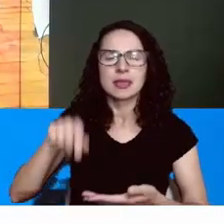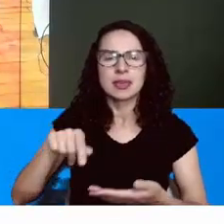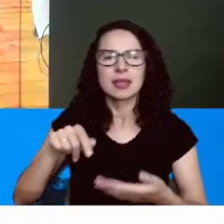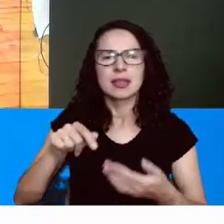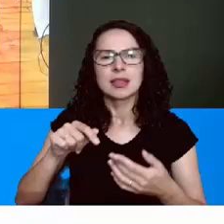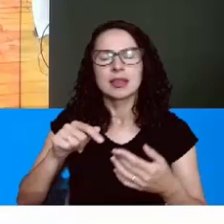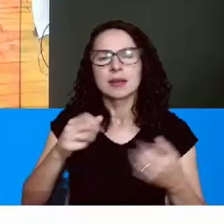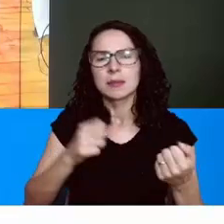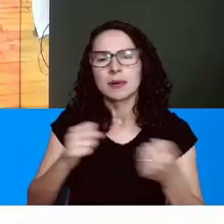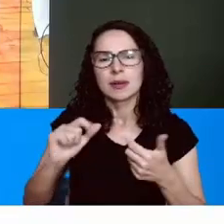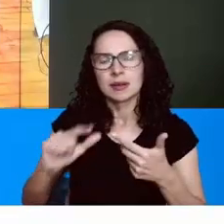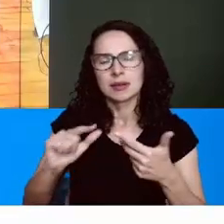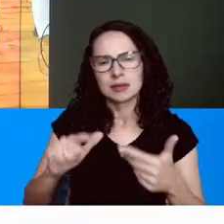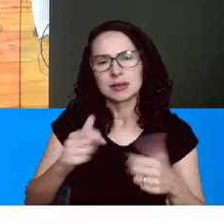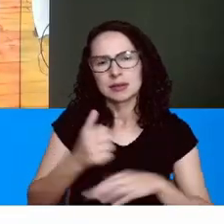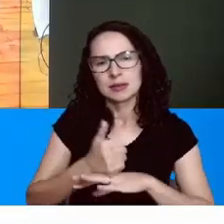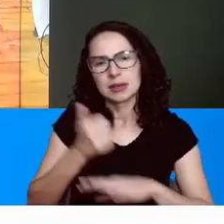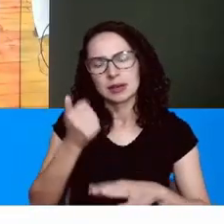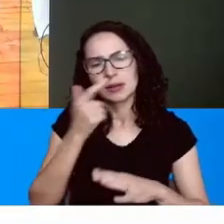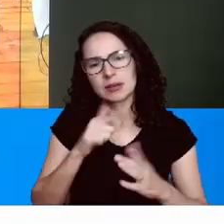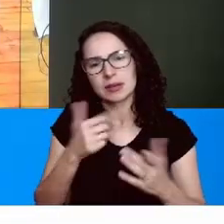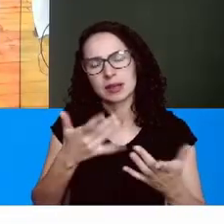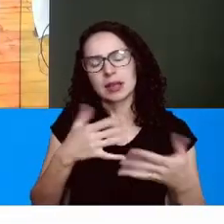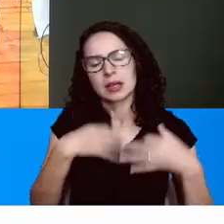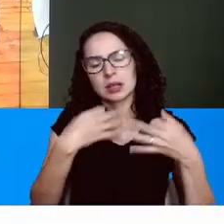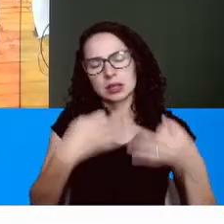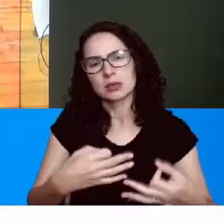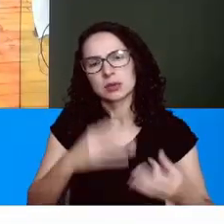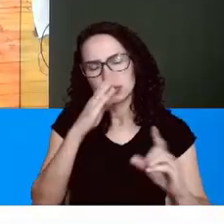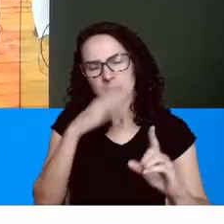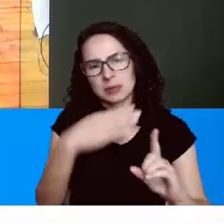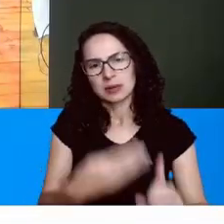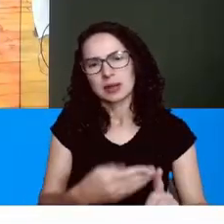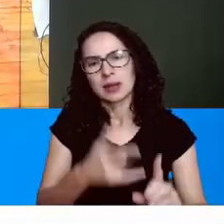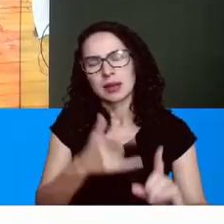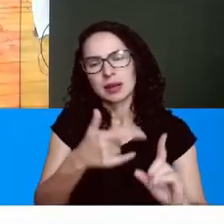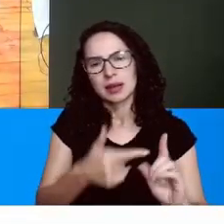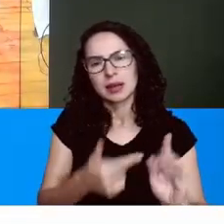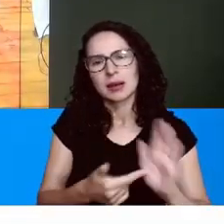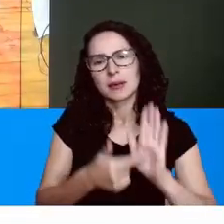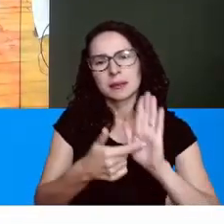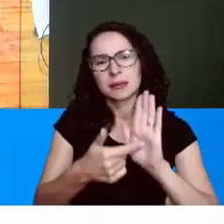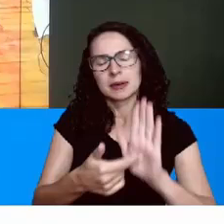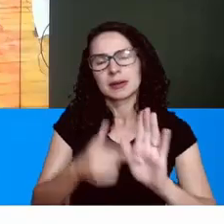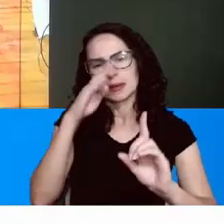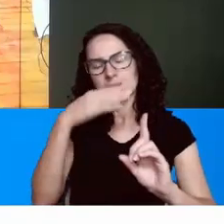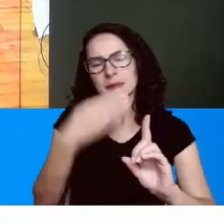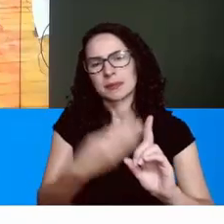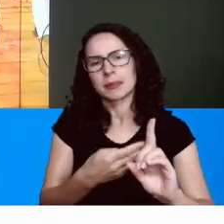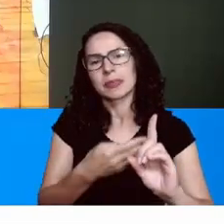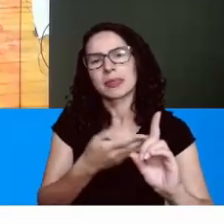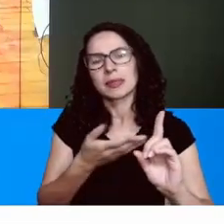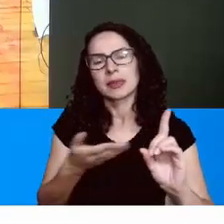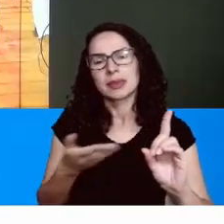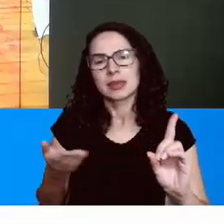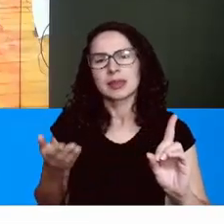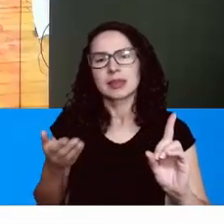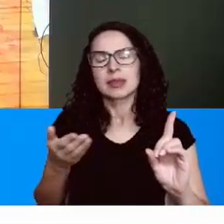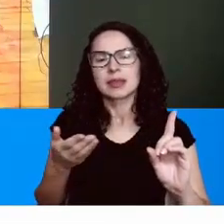concede justa homenagem, apresentando essa moção de aplausos e